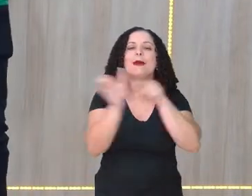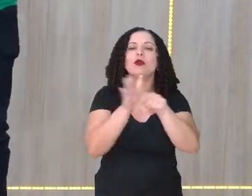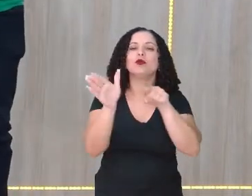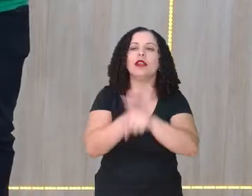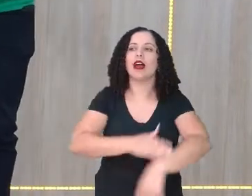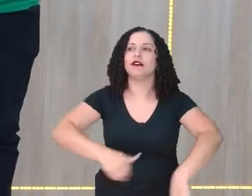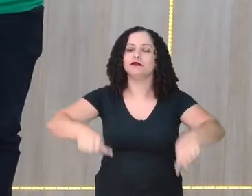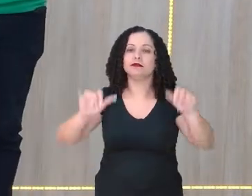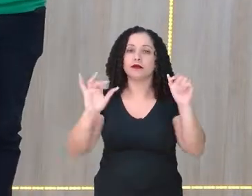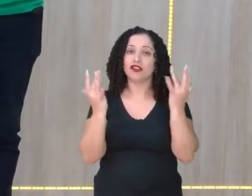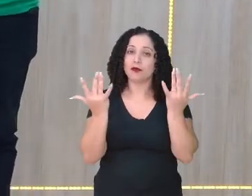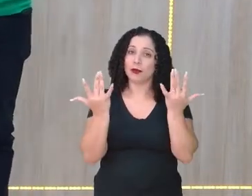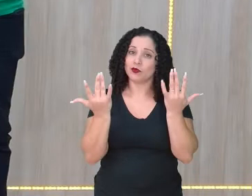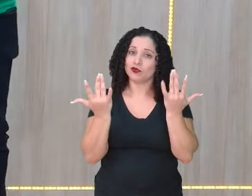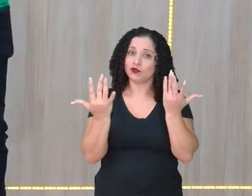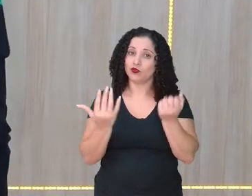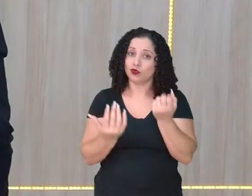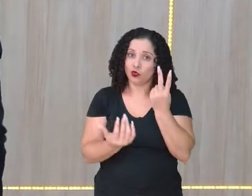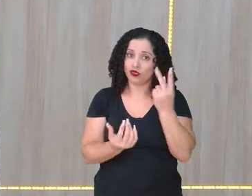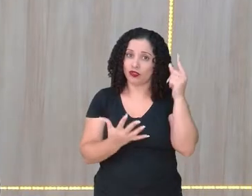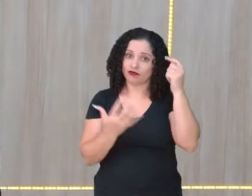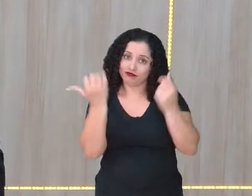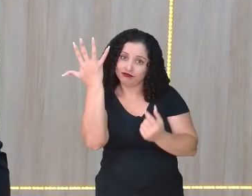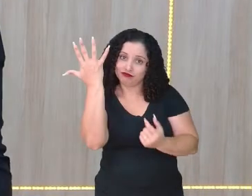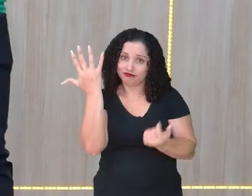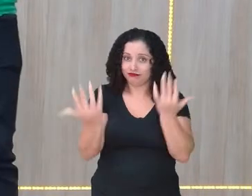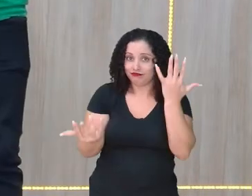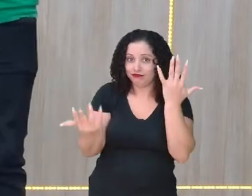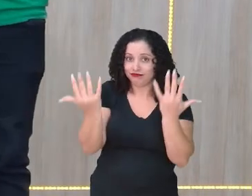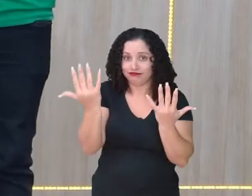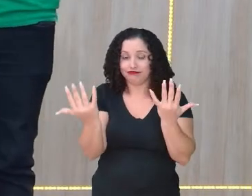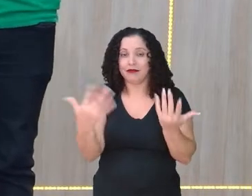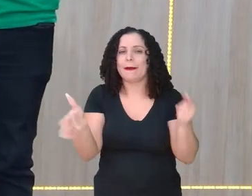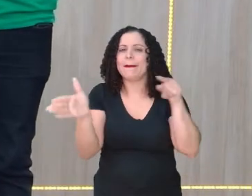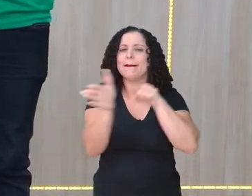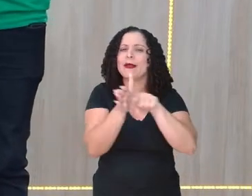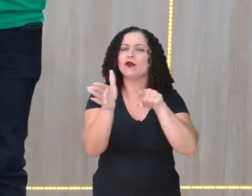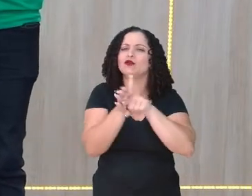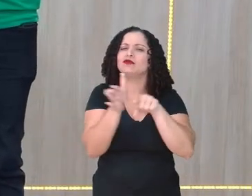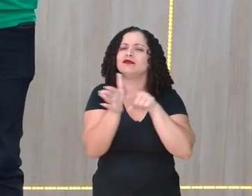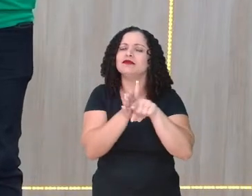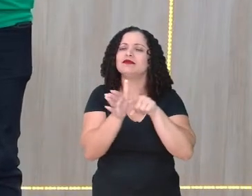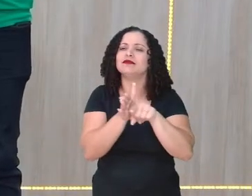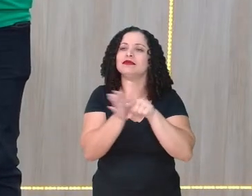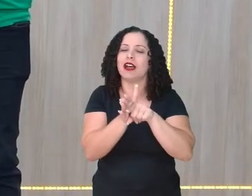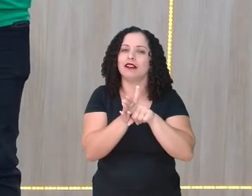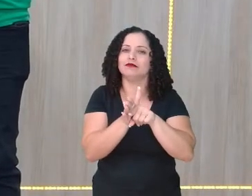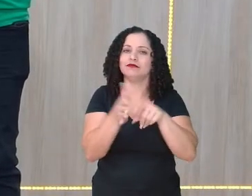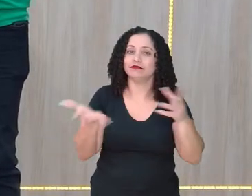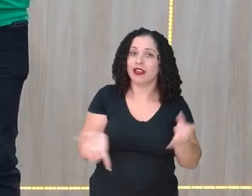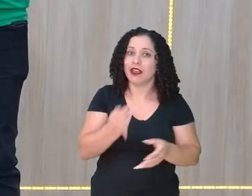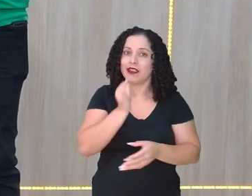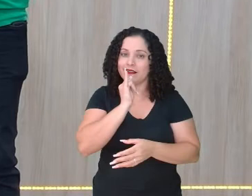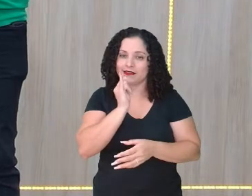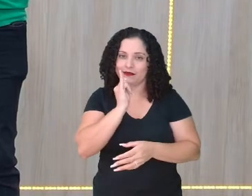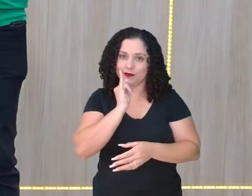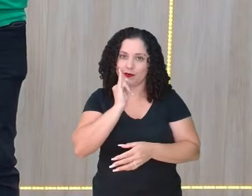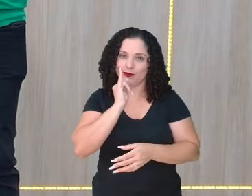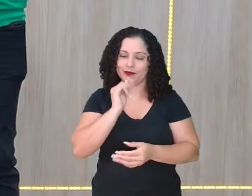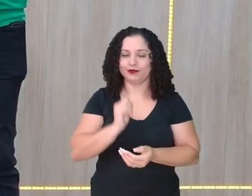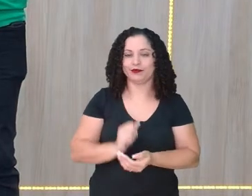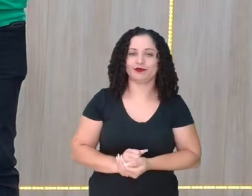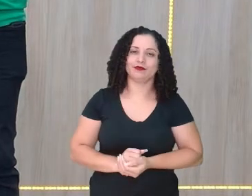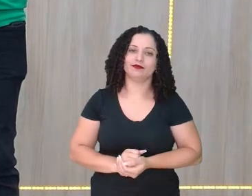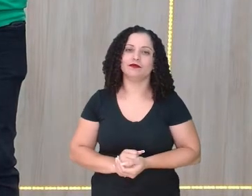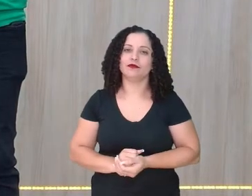mãos, você só tem duas mãos. Então, se eu pergunto assim, which your